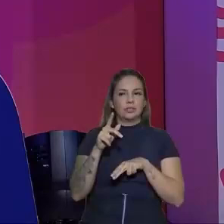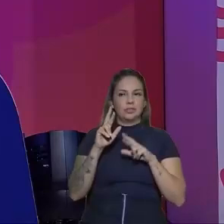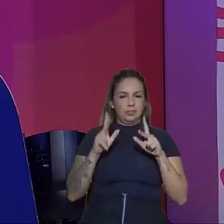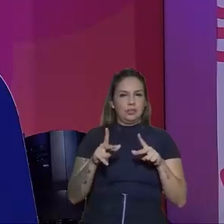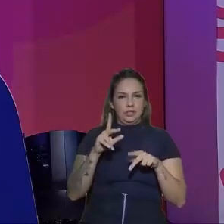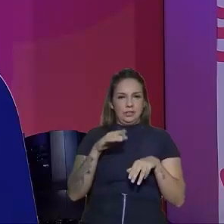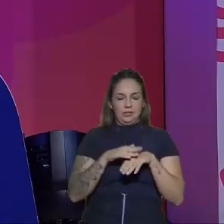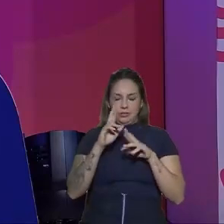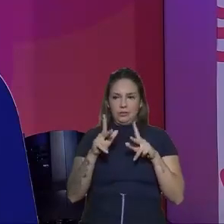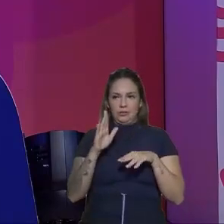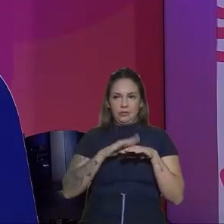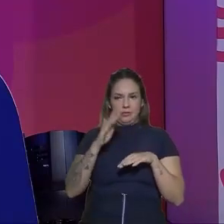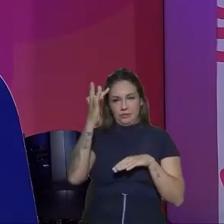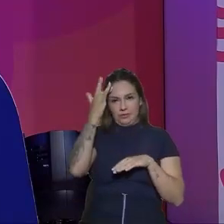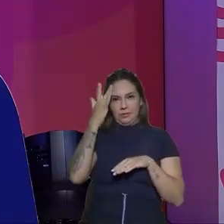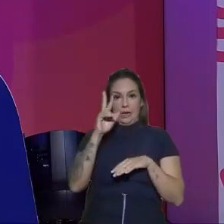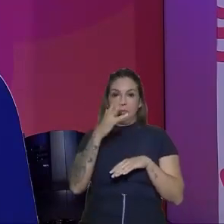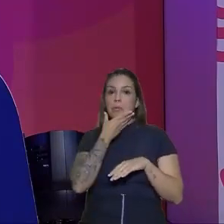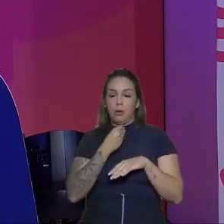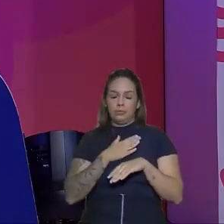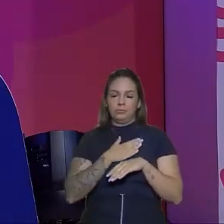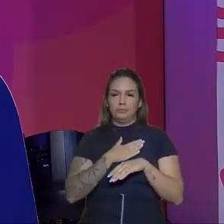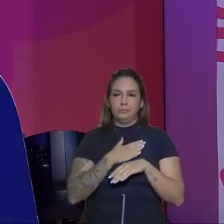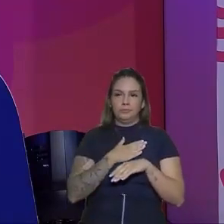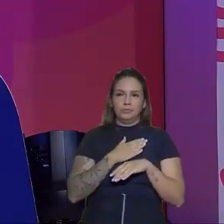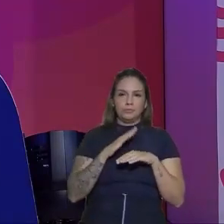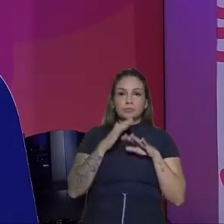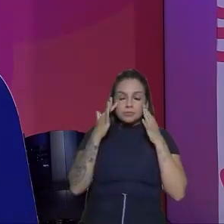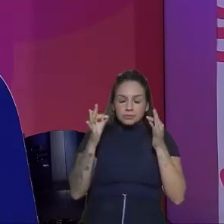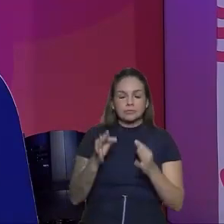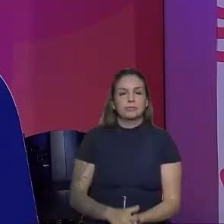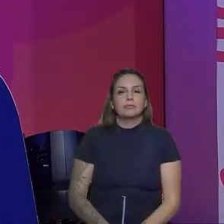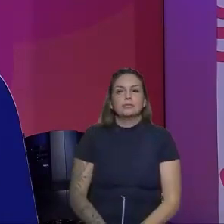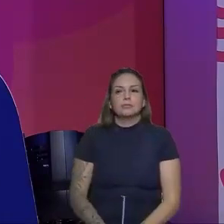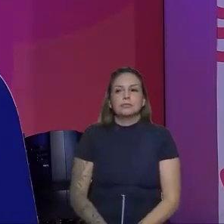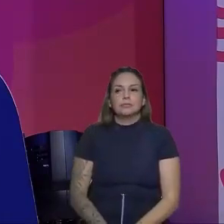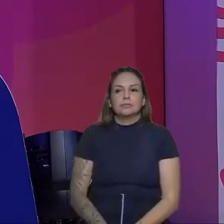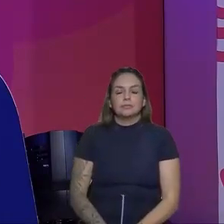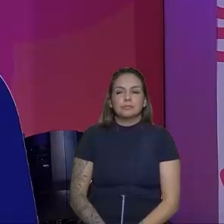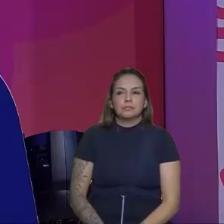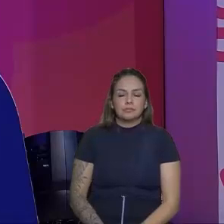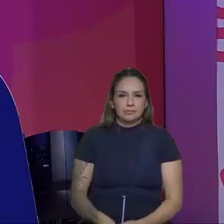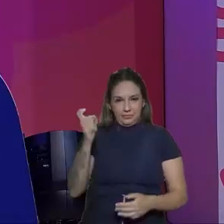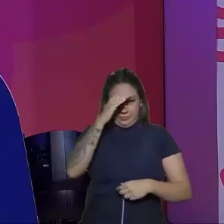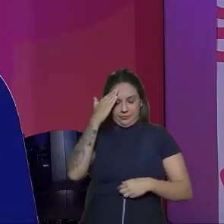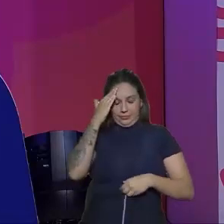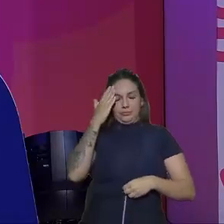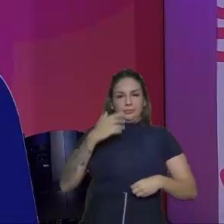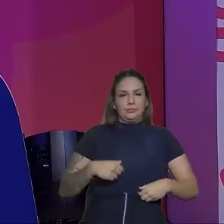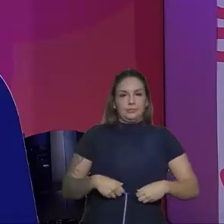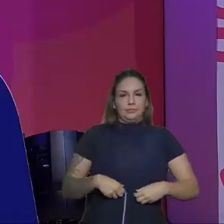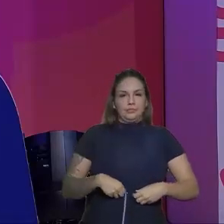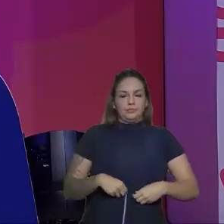né? O Dé sempre foi mais desligado e mais sábio do que eu. E eu mais antenado ali, e mais com dificuldade de entender o mundo do que o meu